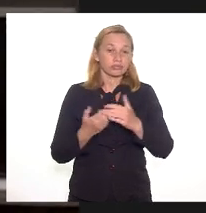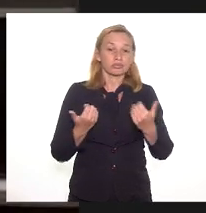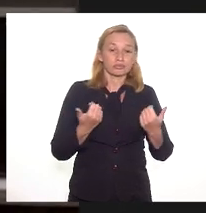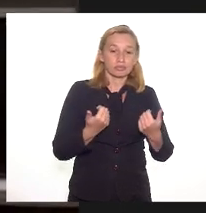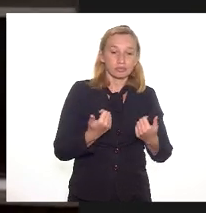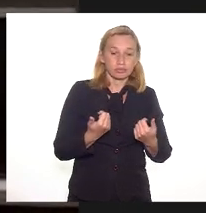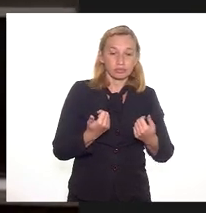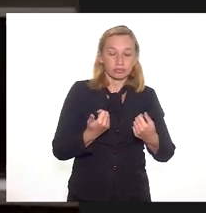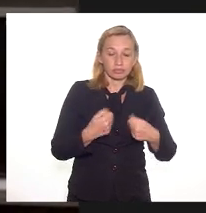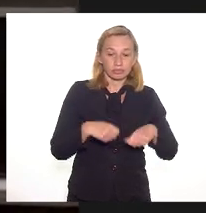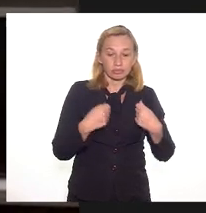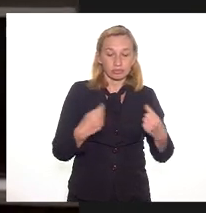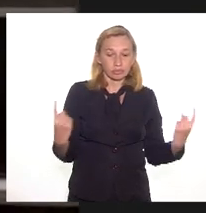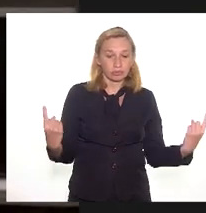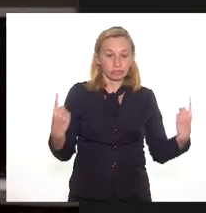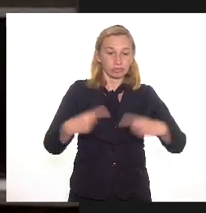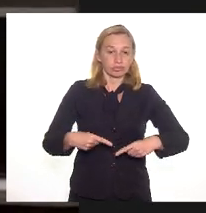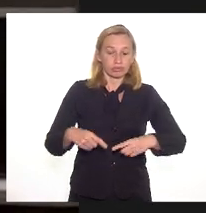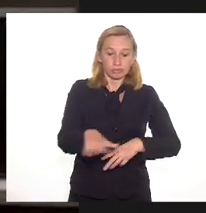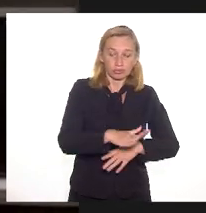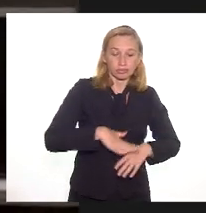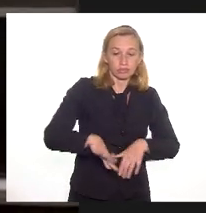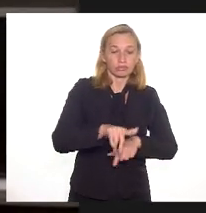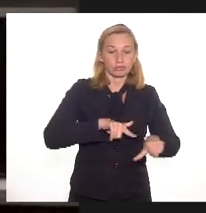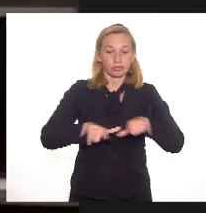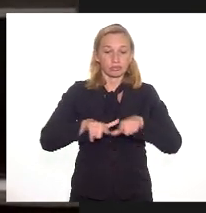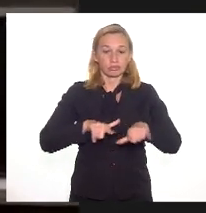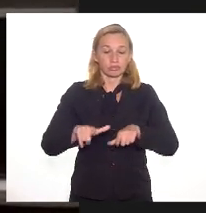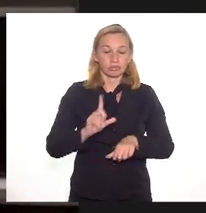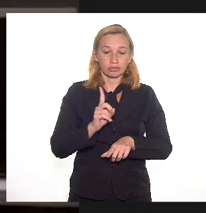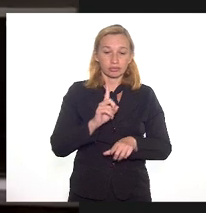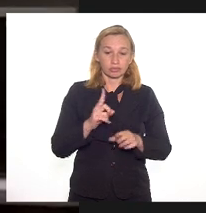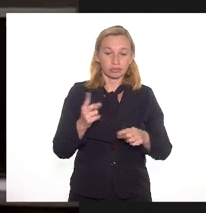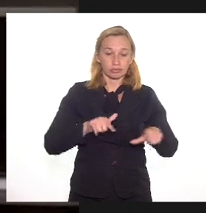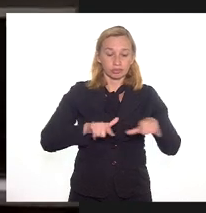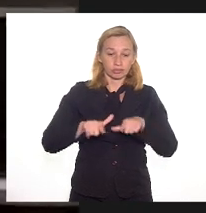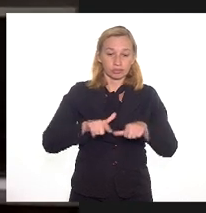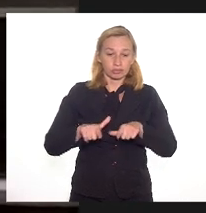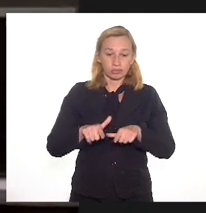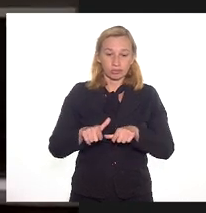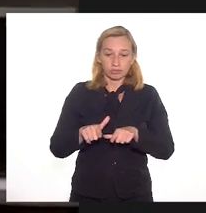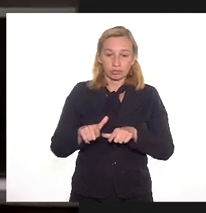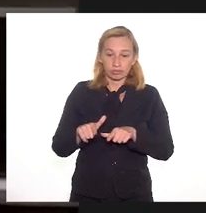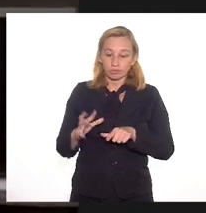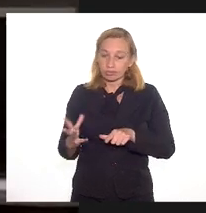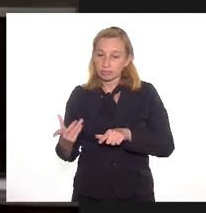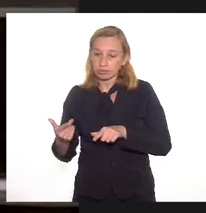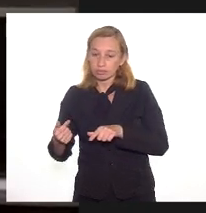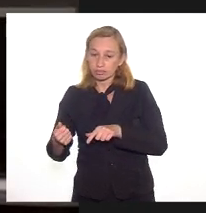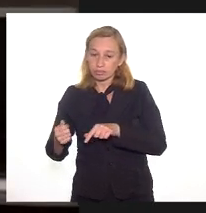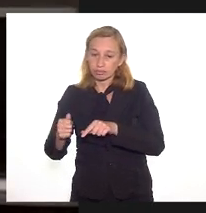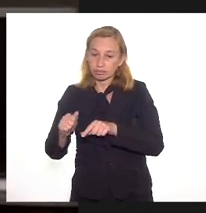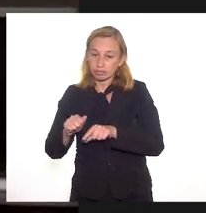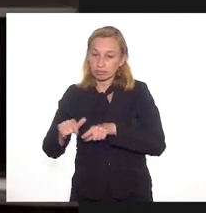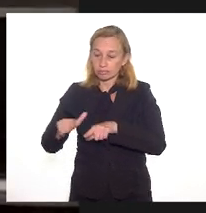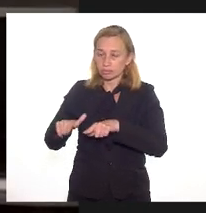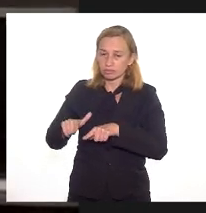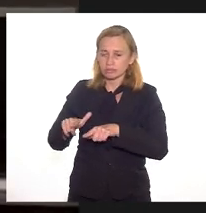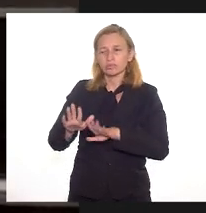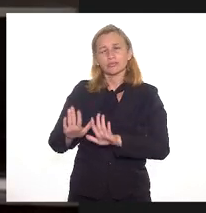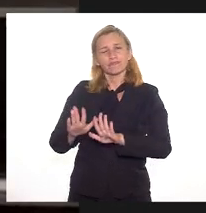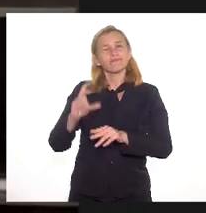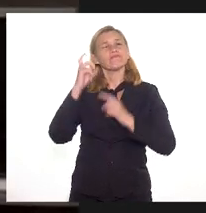colocar competitiva no mercado, ela não trabalha na lógica de uma reserva de mercado. E isso traz